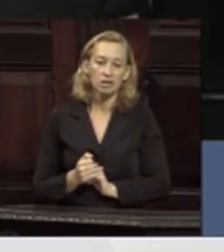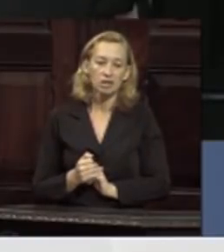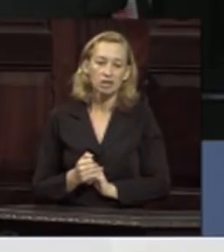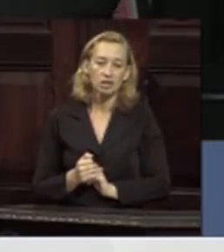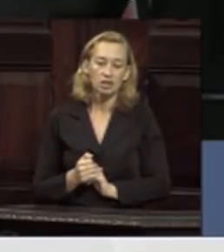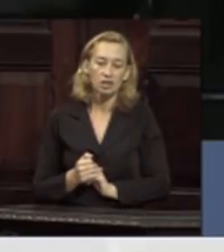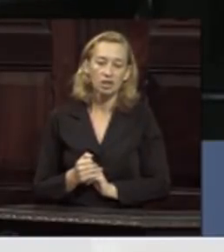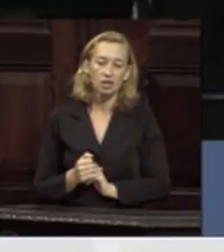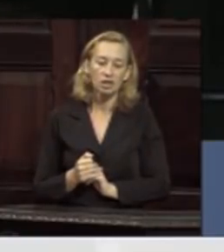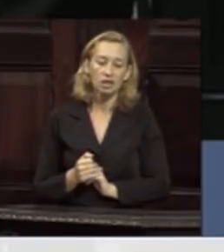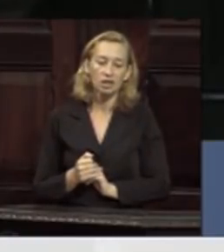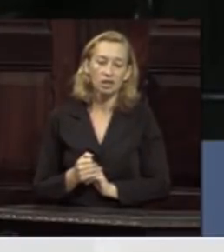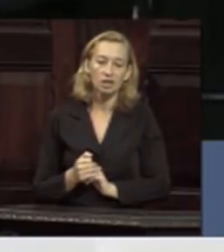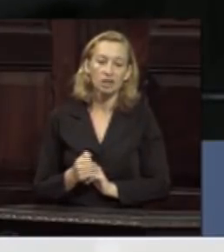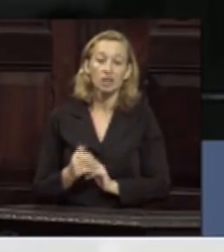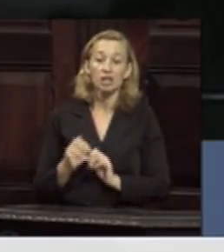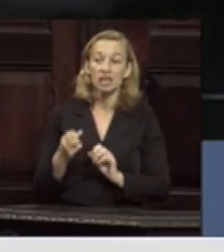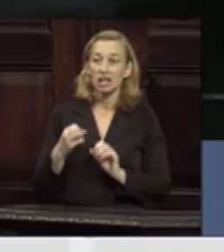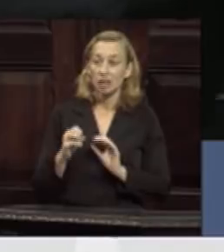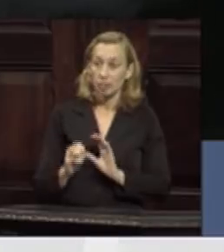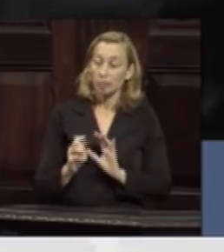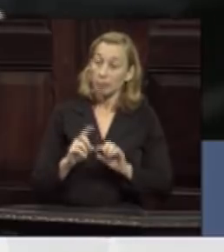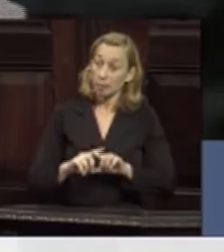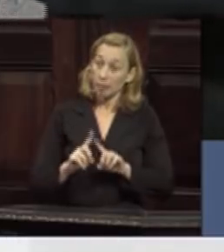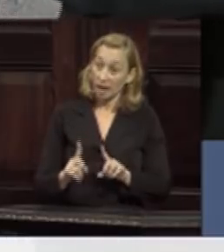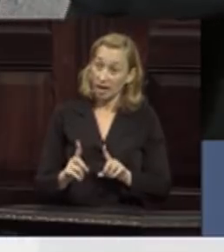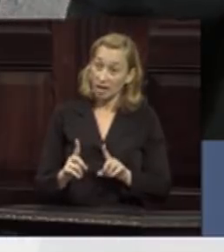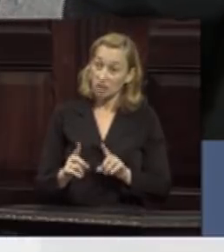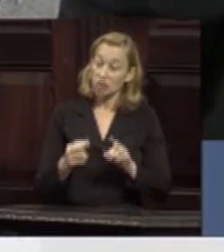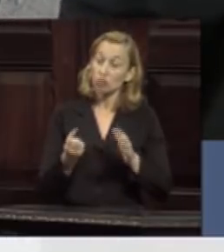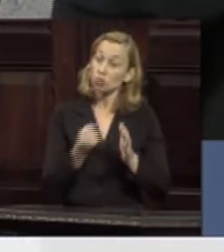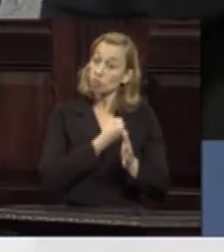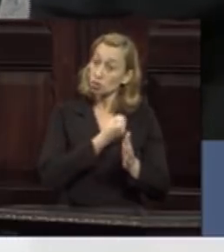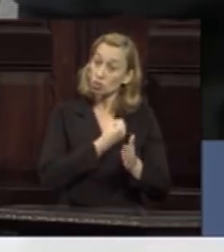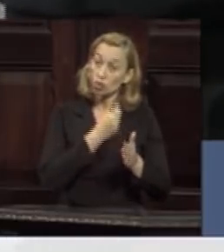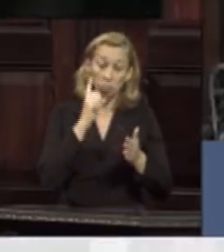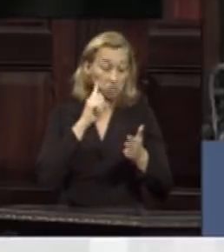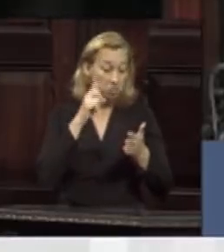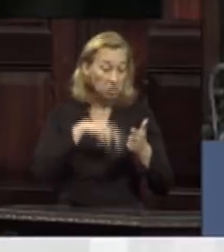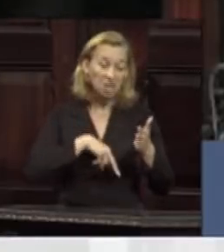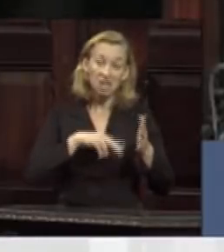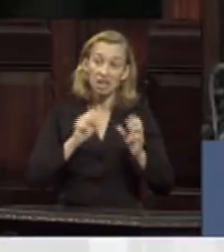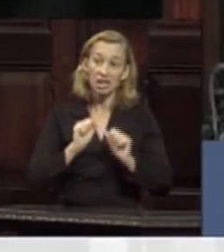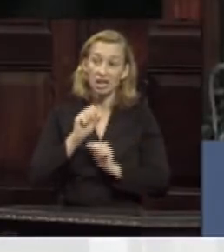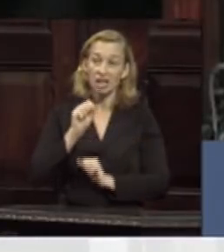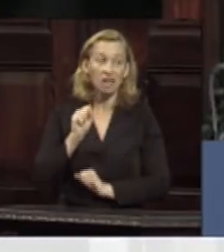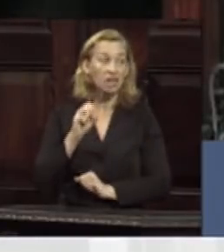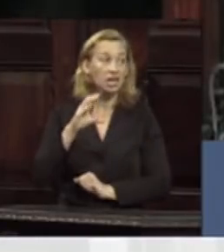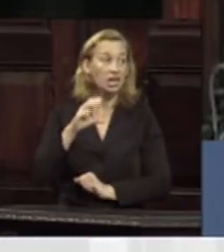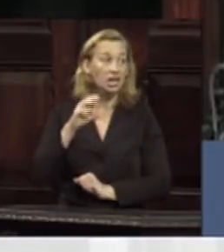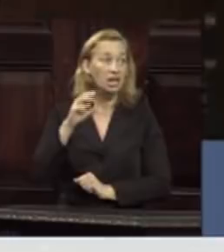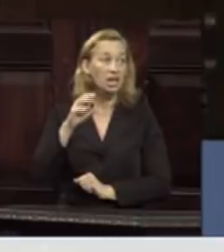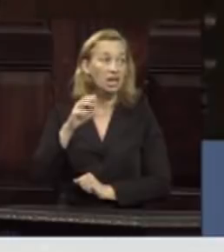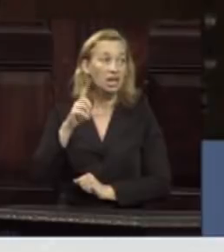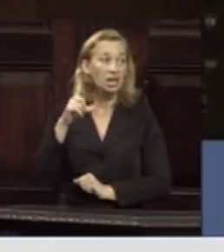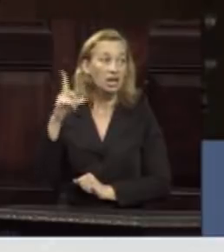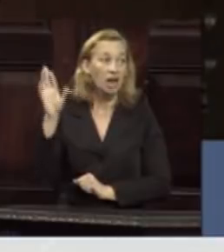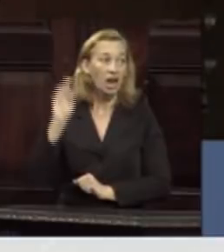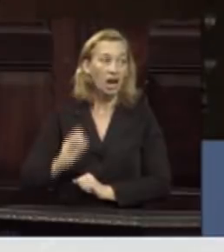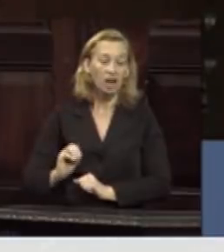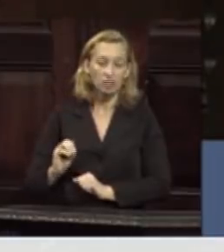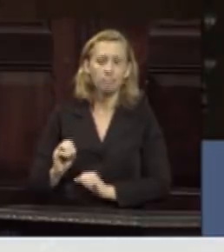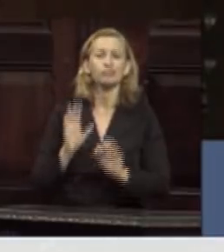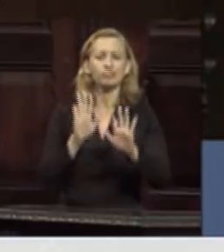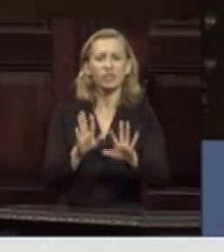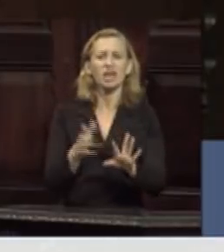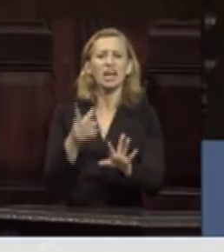Se fosse, eu acataria também, mas os números estão postos. Vossa Excelência tem razão com relação aos incentivos, porque